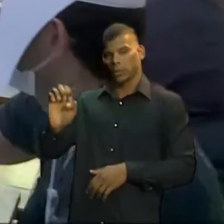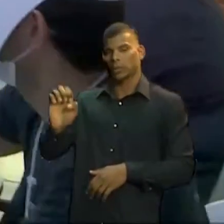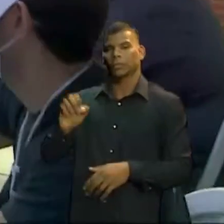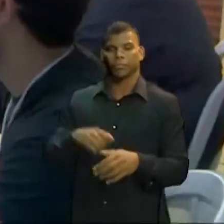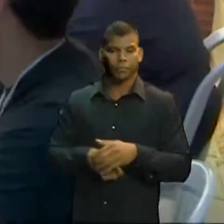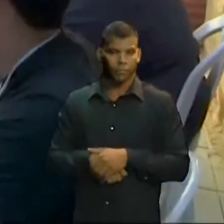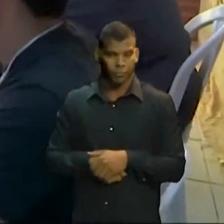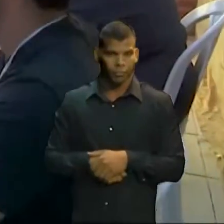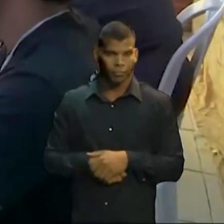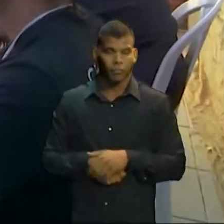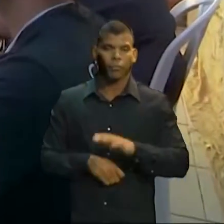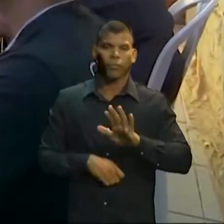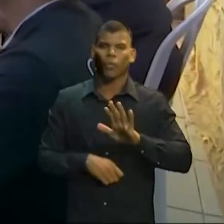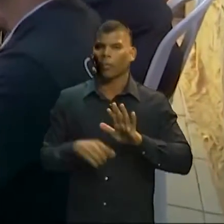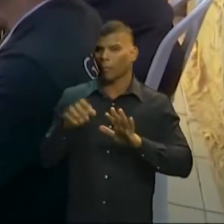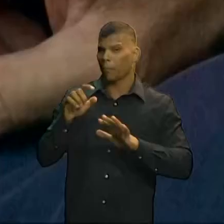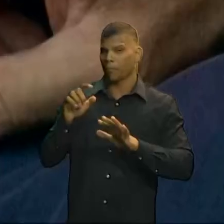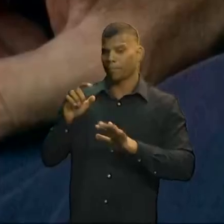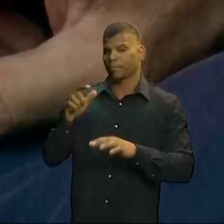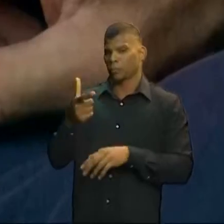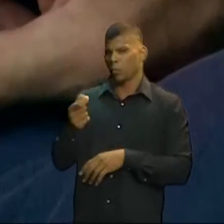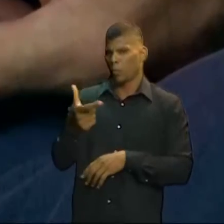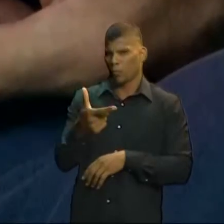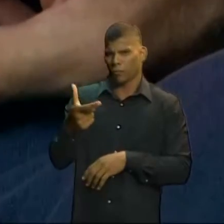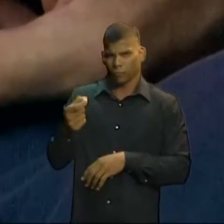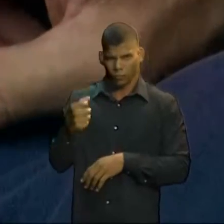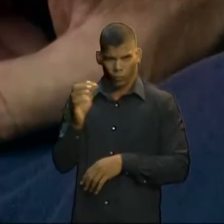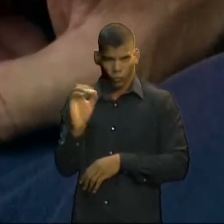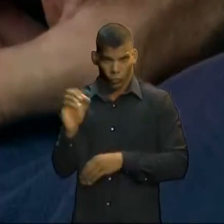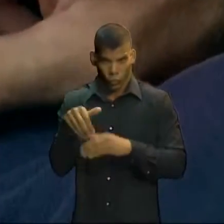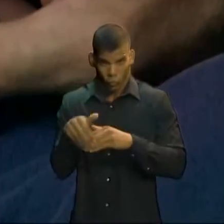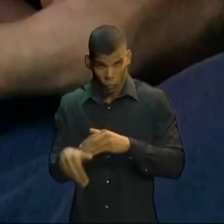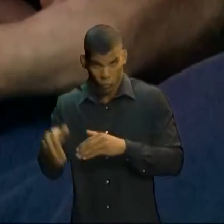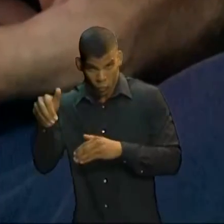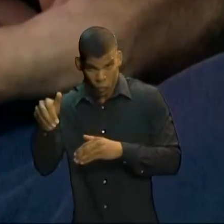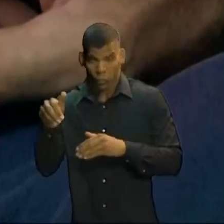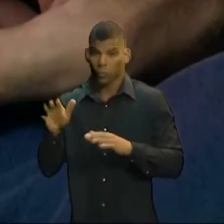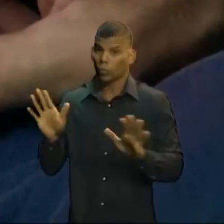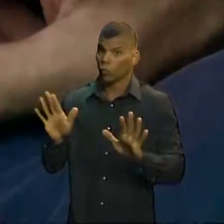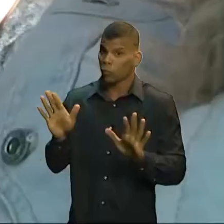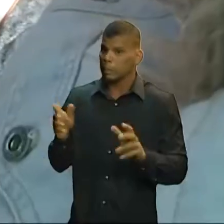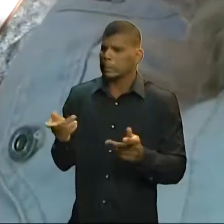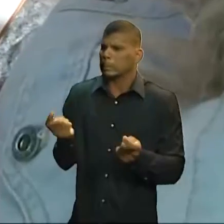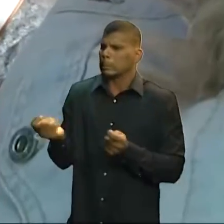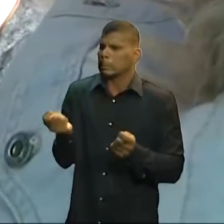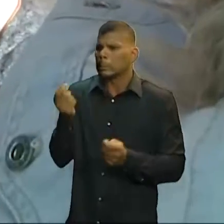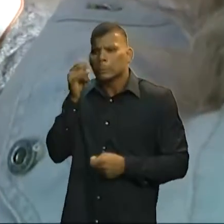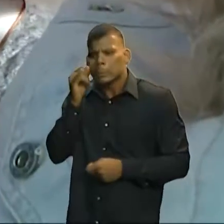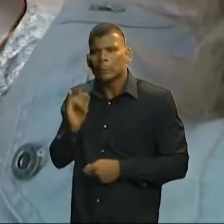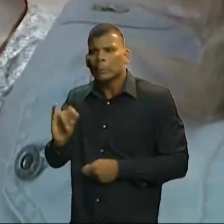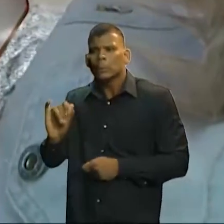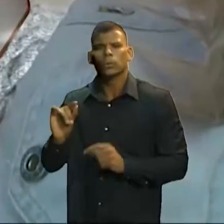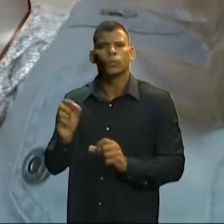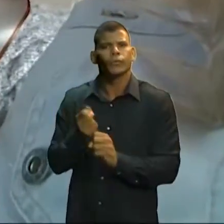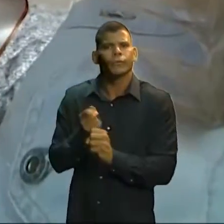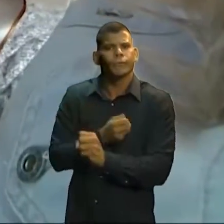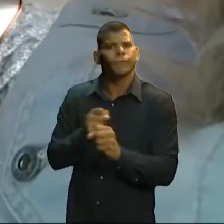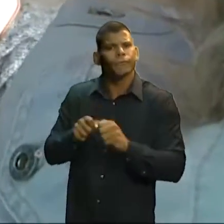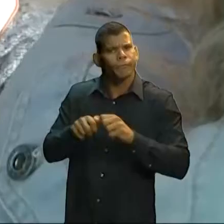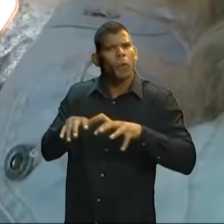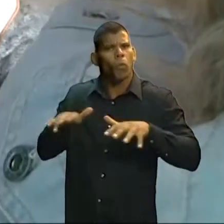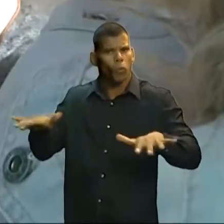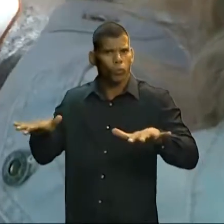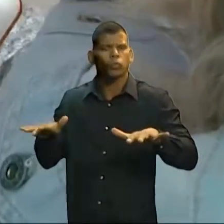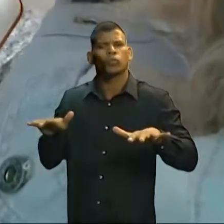que os preparativos evitem que a proliferação de conteúdos falsos e os disparos de mensagens em